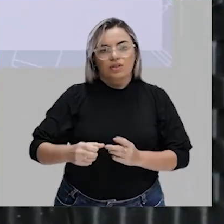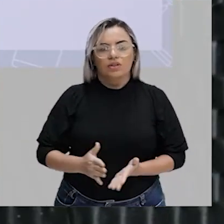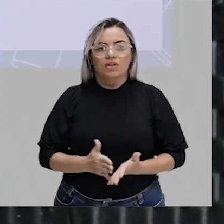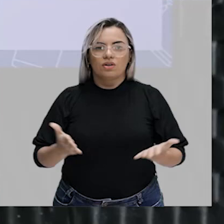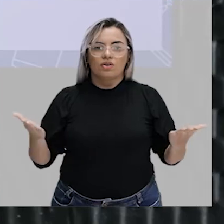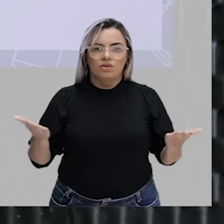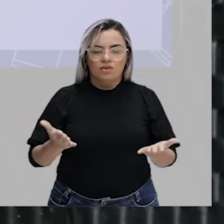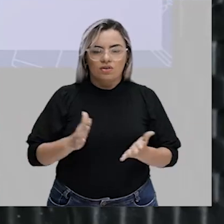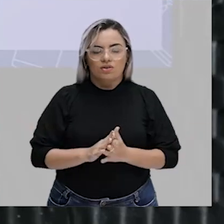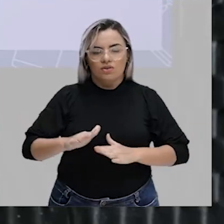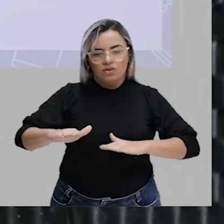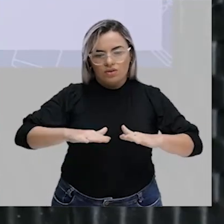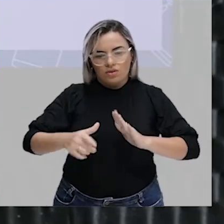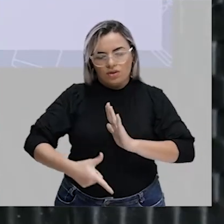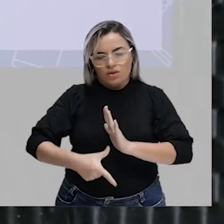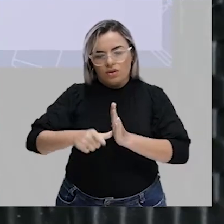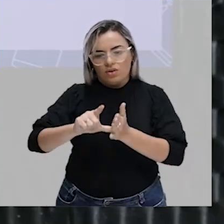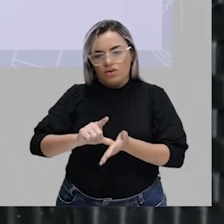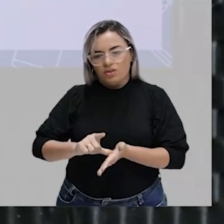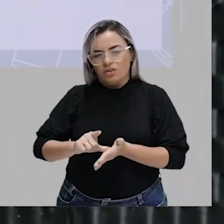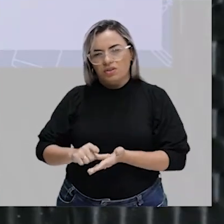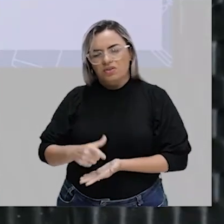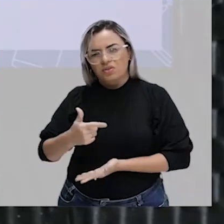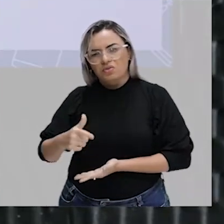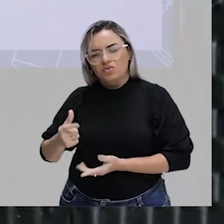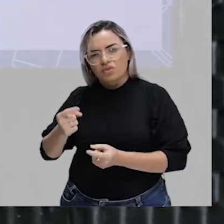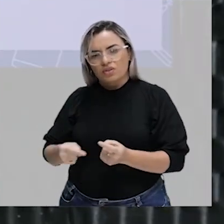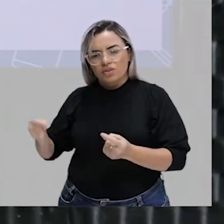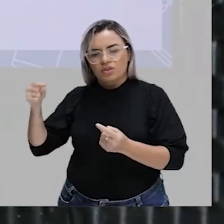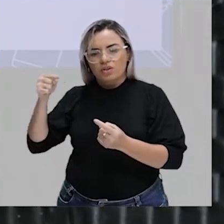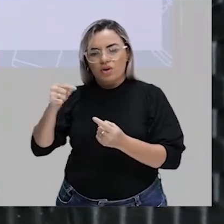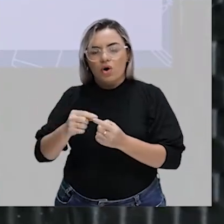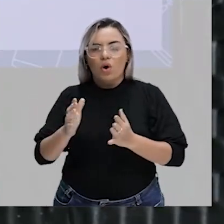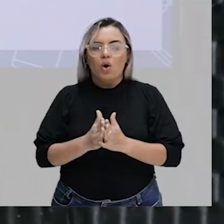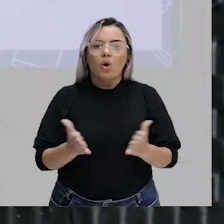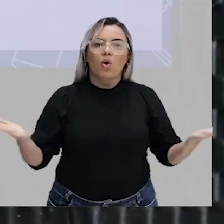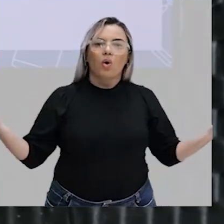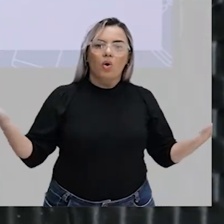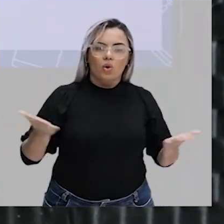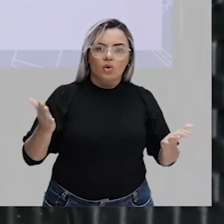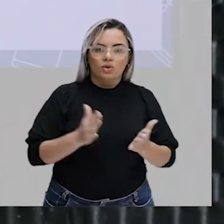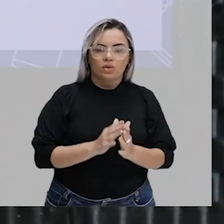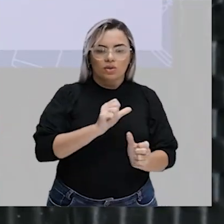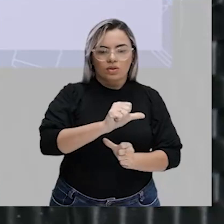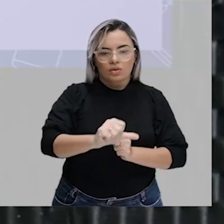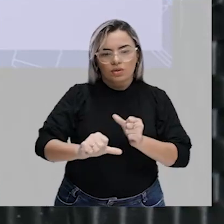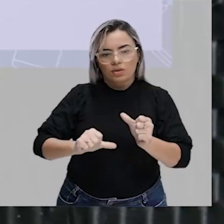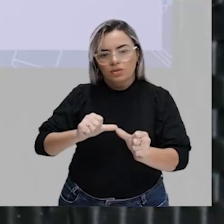antes aconteciam de forma inconsciente, passam hoje a sofrer o processo de